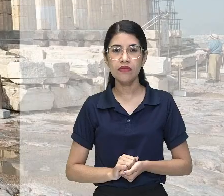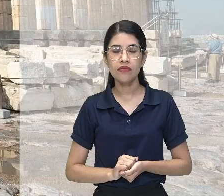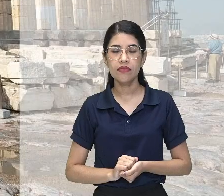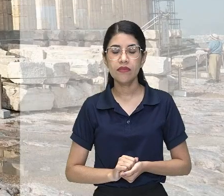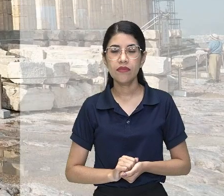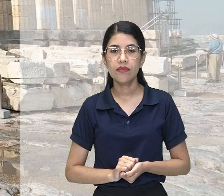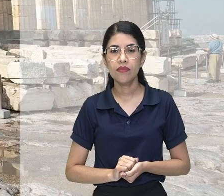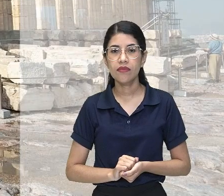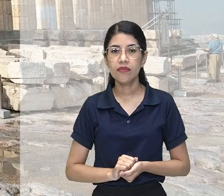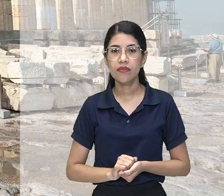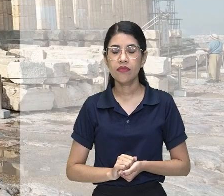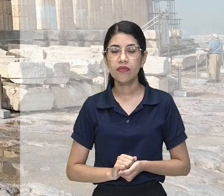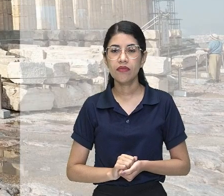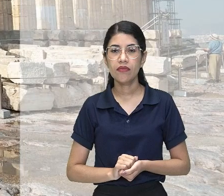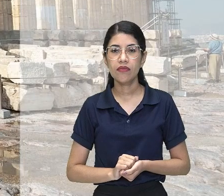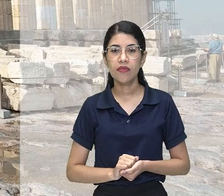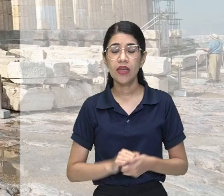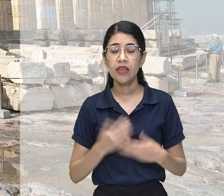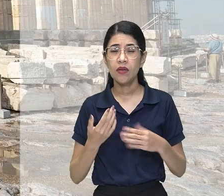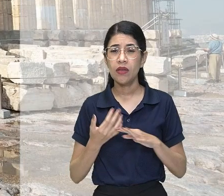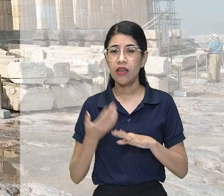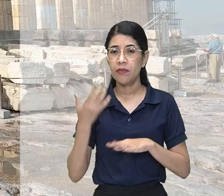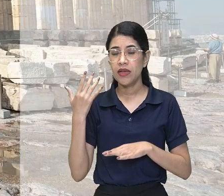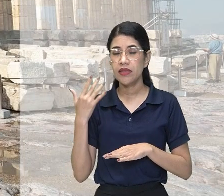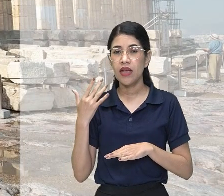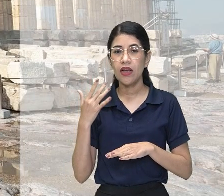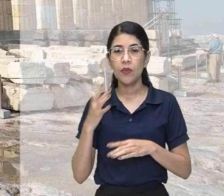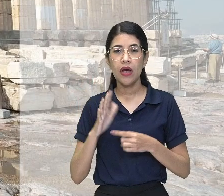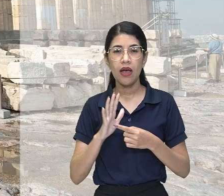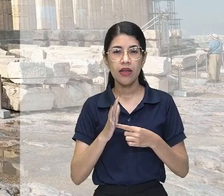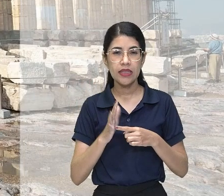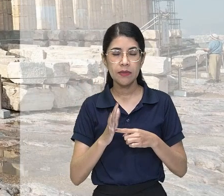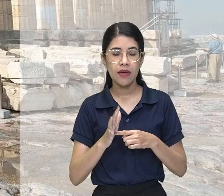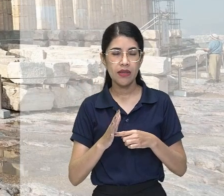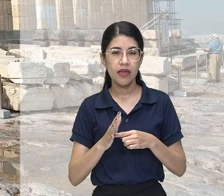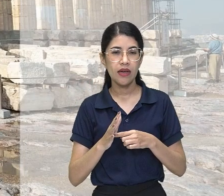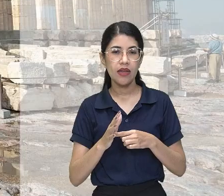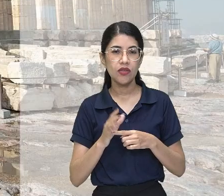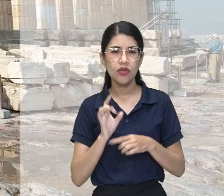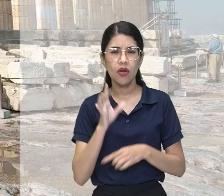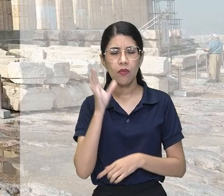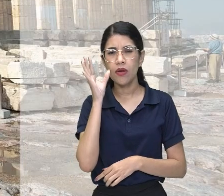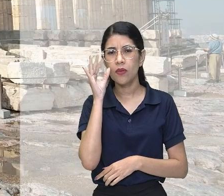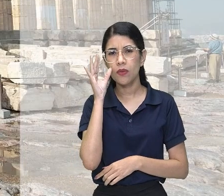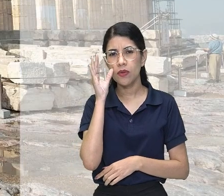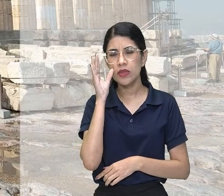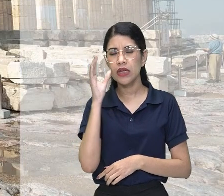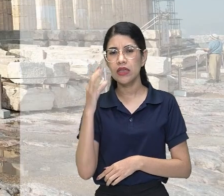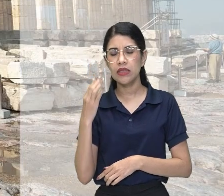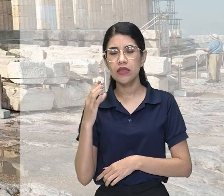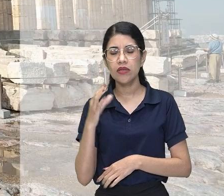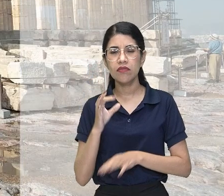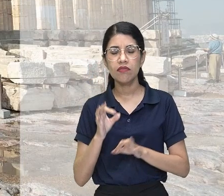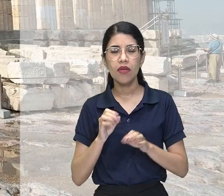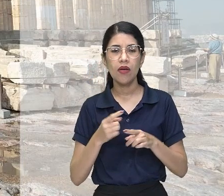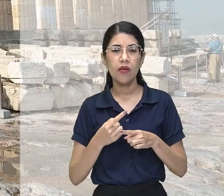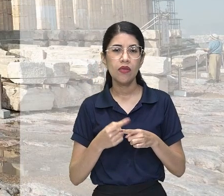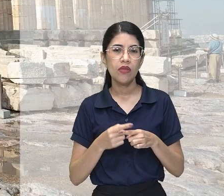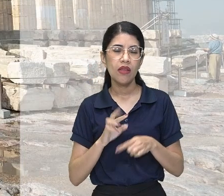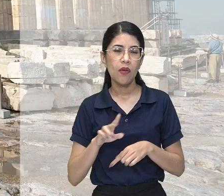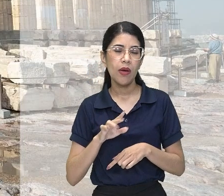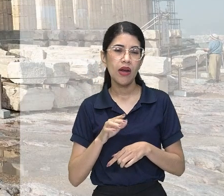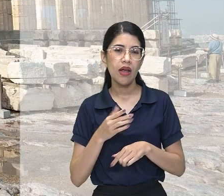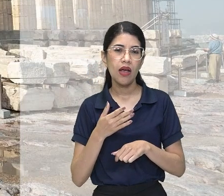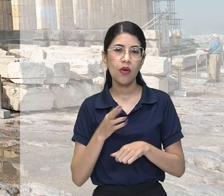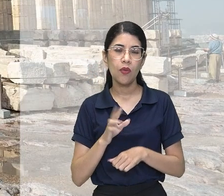Muito bem. Então, naquela época, essa invenção era vista mais como uma curiosidade científica do que como algo